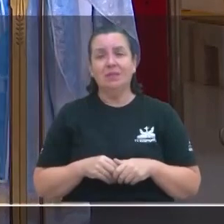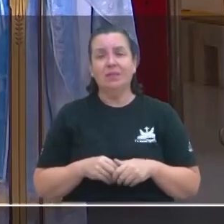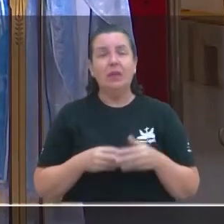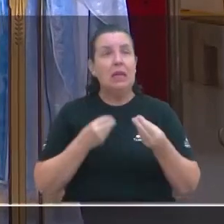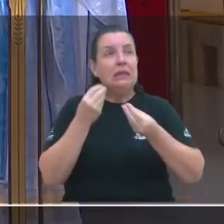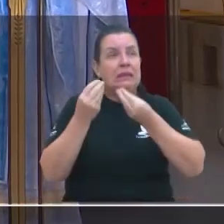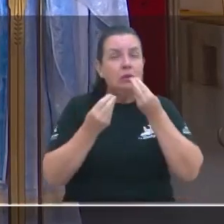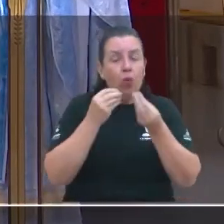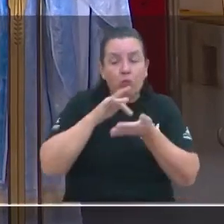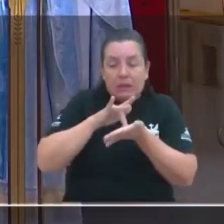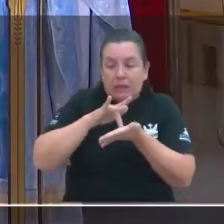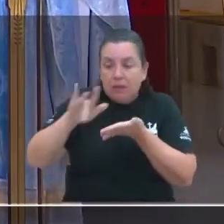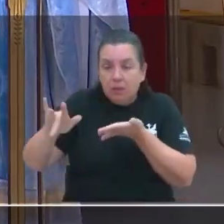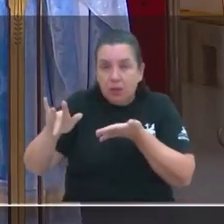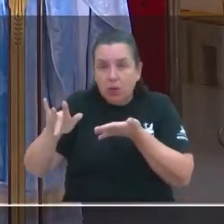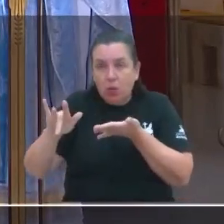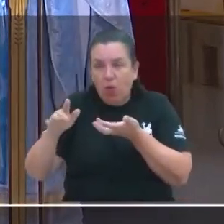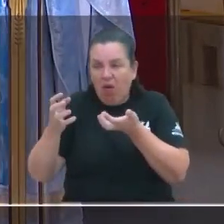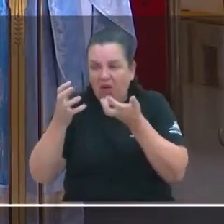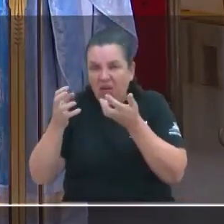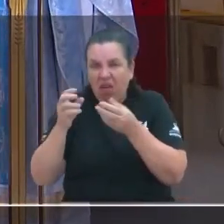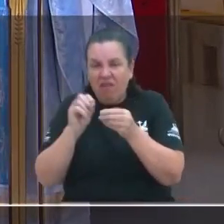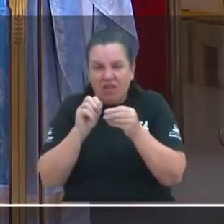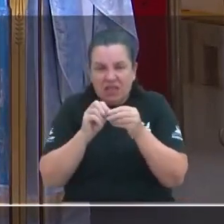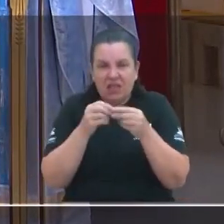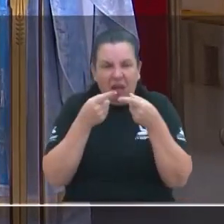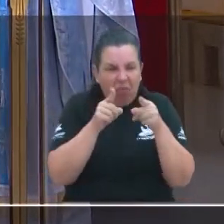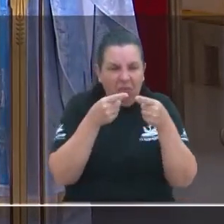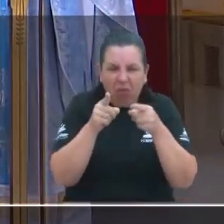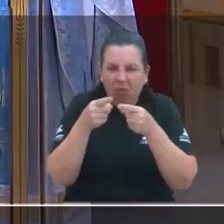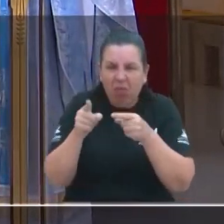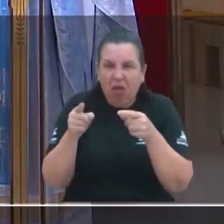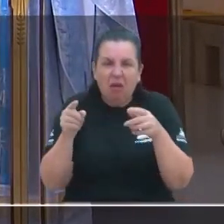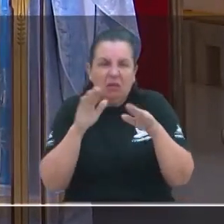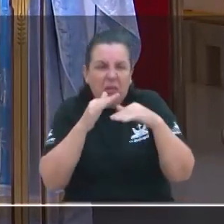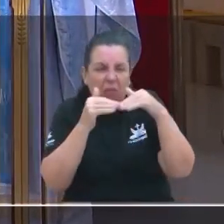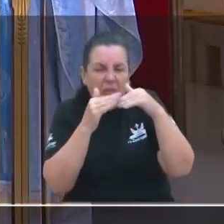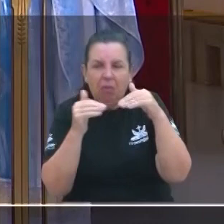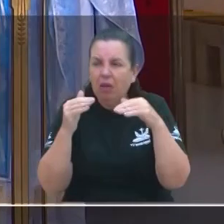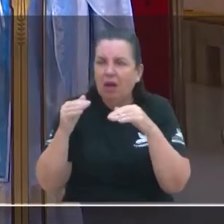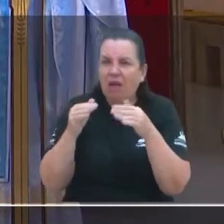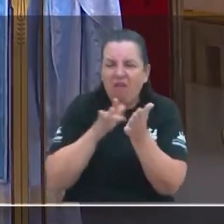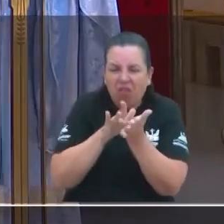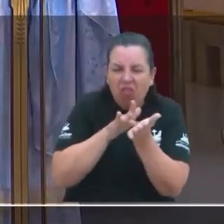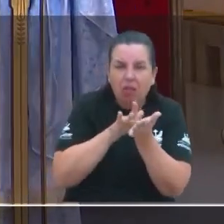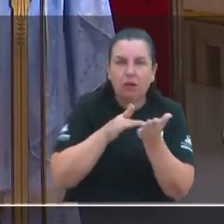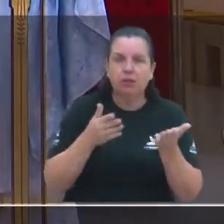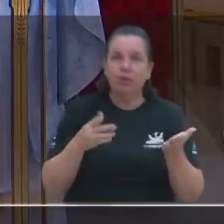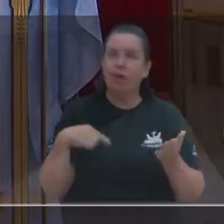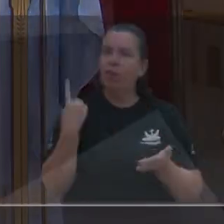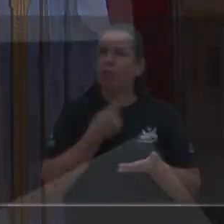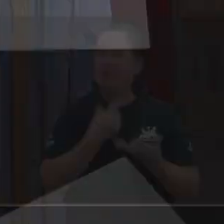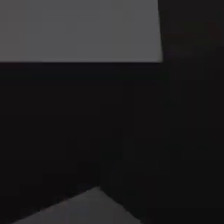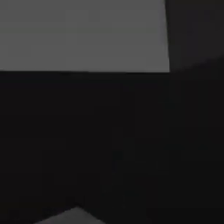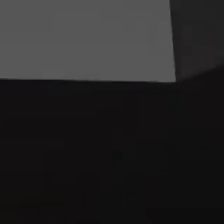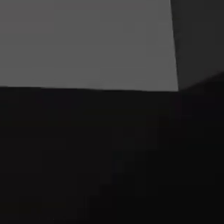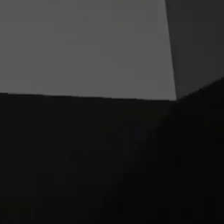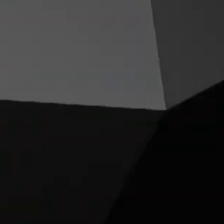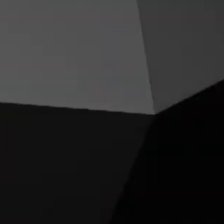Como o inimigo está agindo. E como nós estamos cedendo.